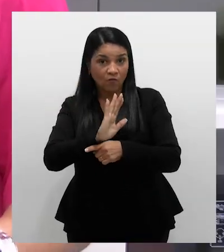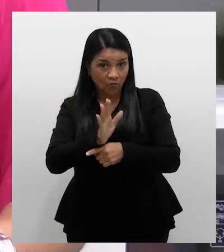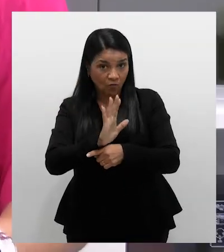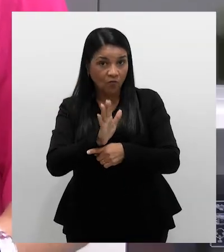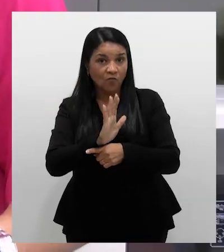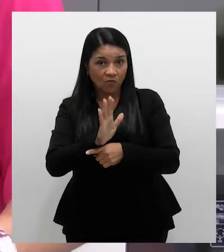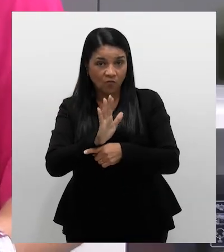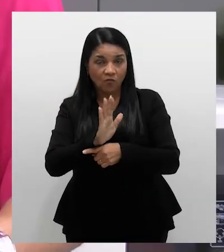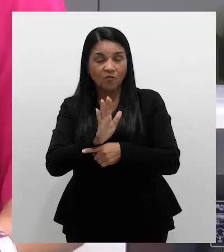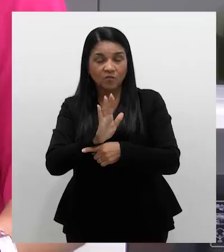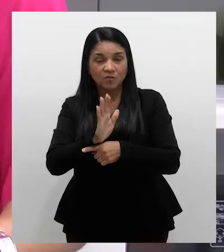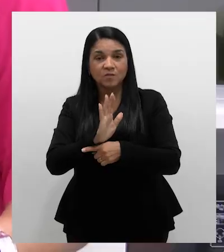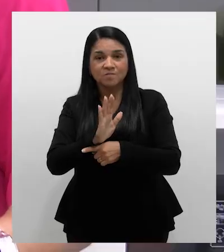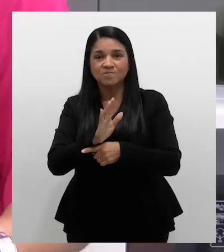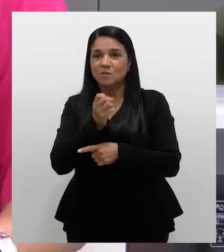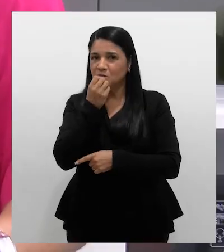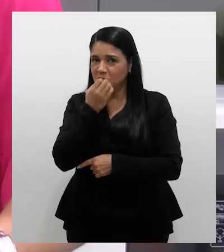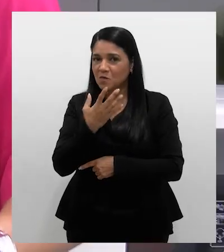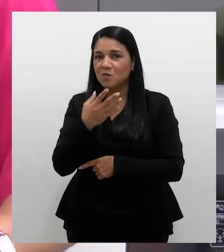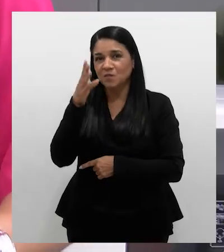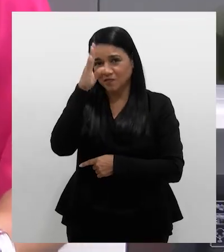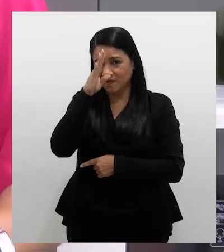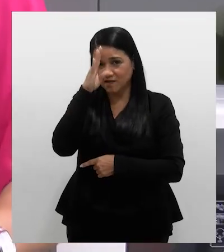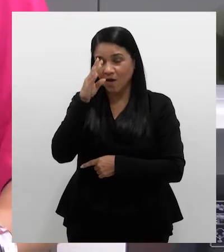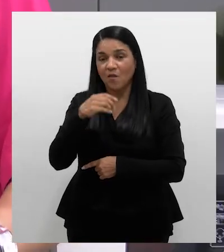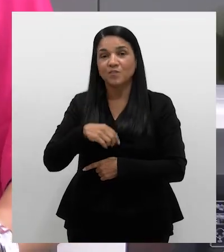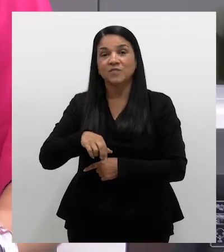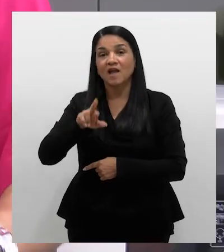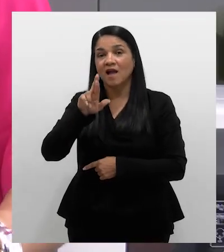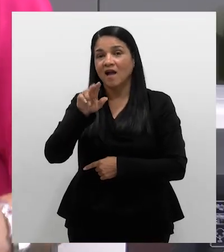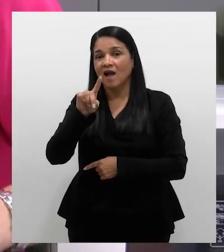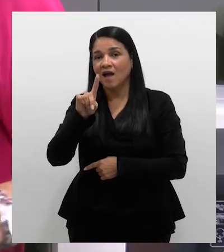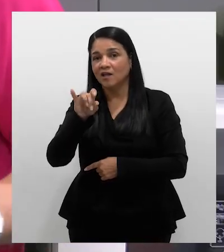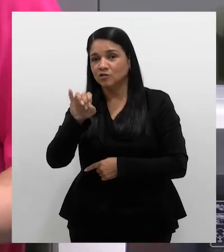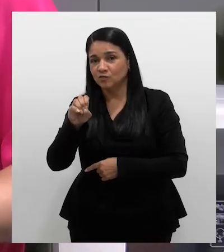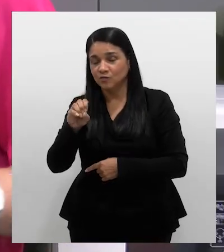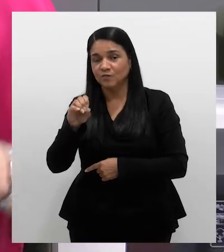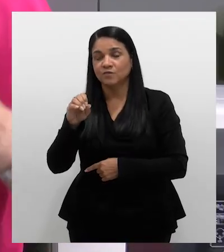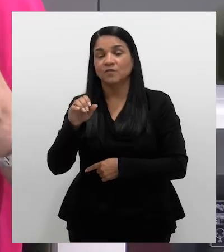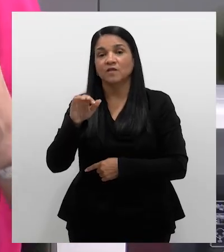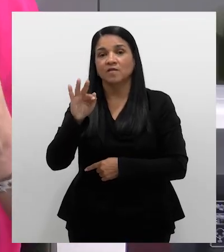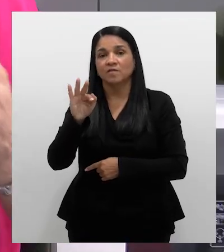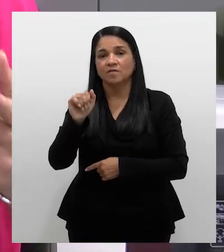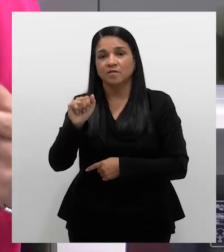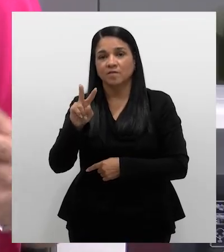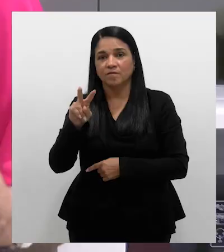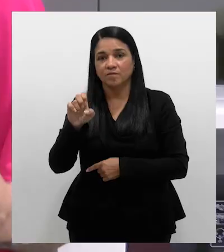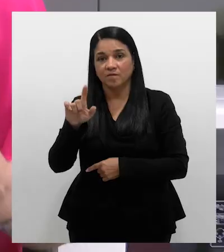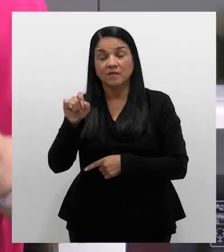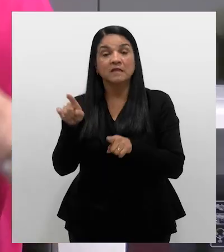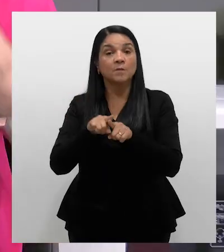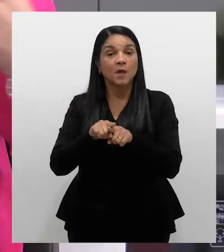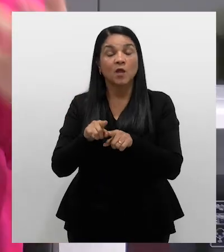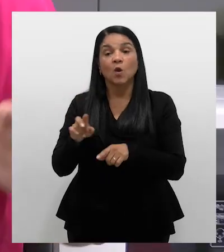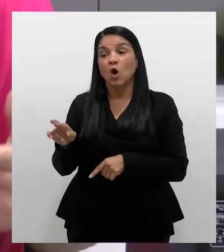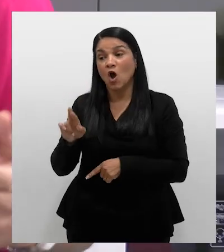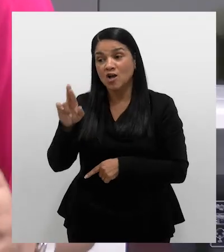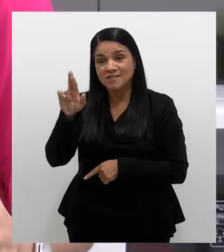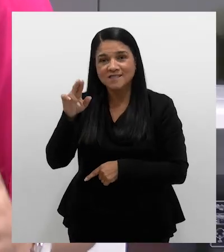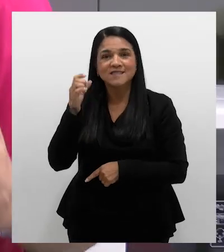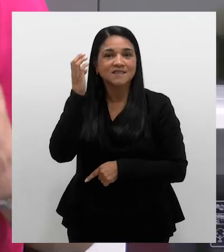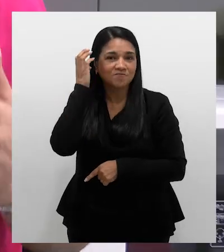tem um filme, né, de cinema sobre ela, muito legal, que é Rádio Favela. Sim. E também na Rocinha teve a